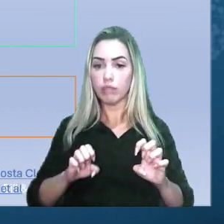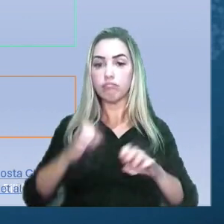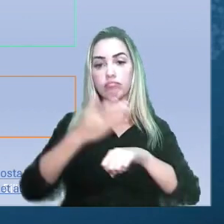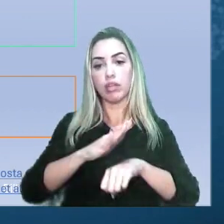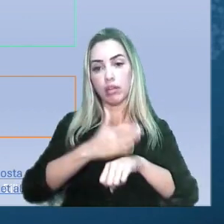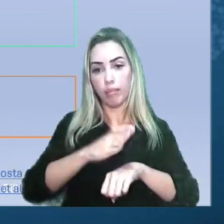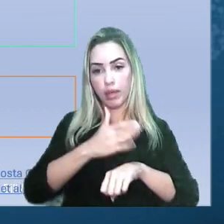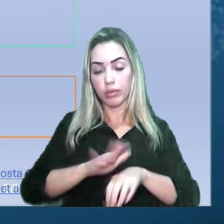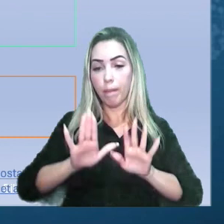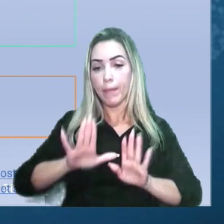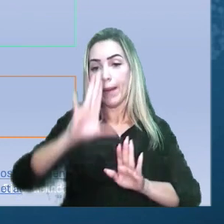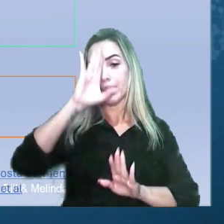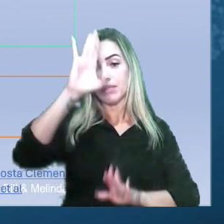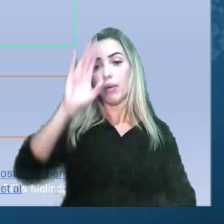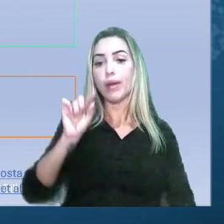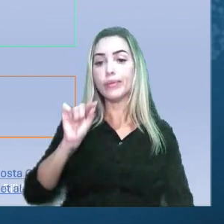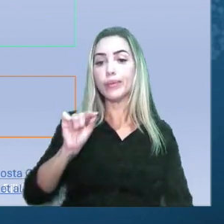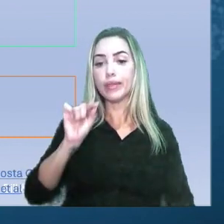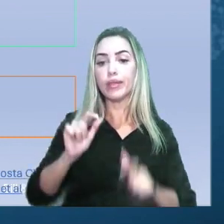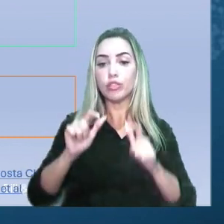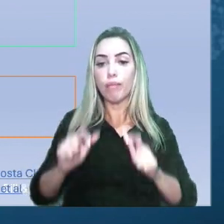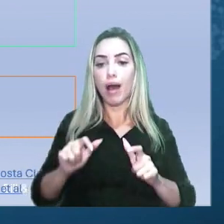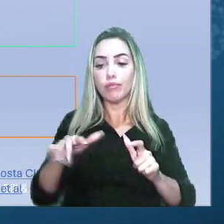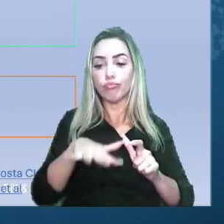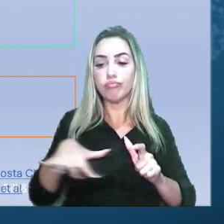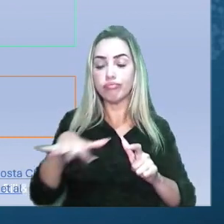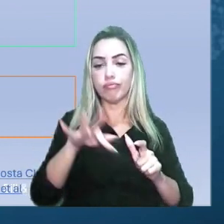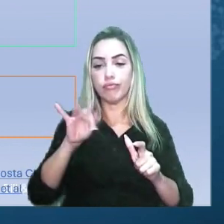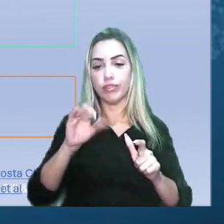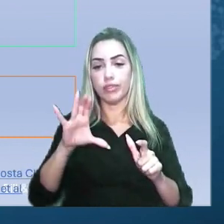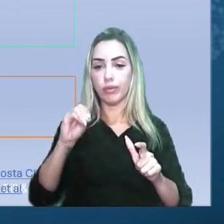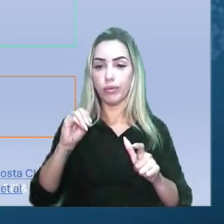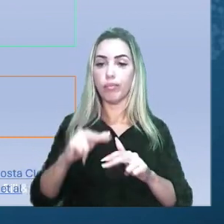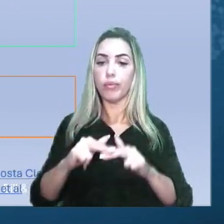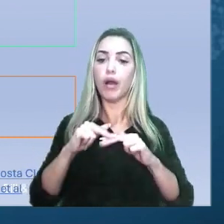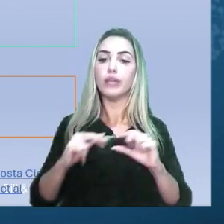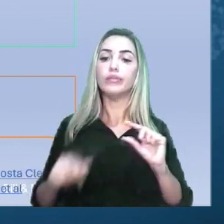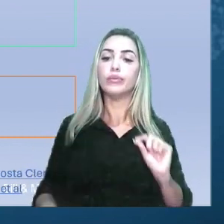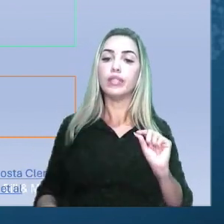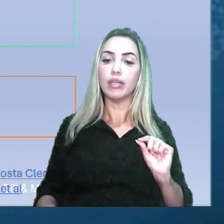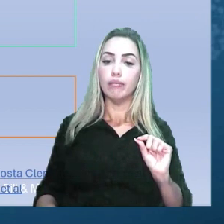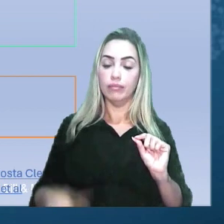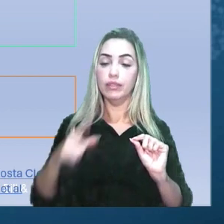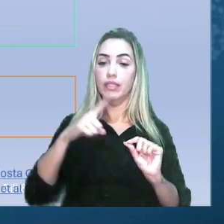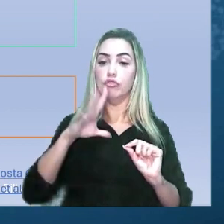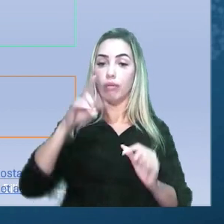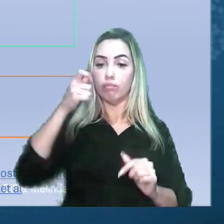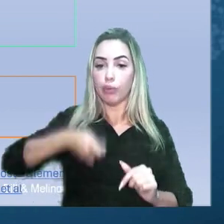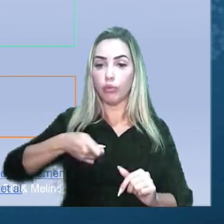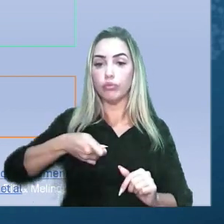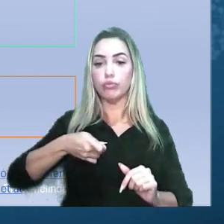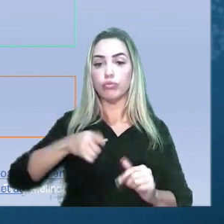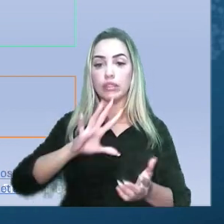mas principalmente o espaço físico, por causa o que foi imposto aos